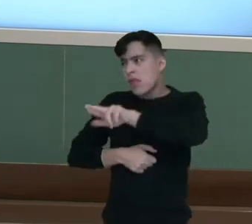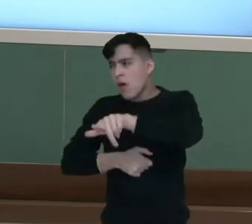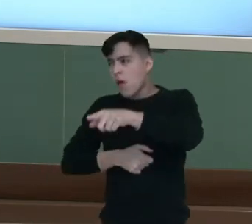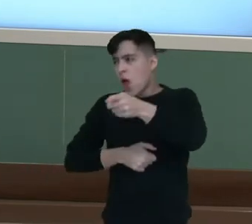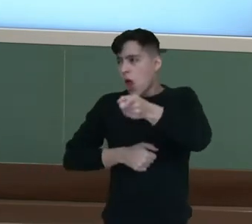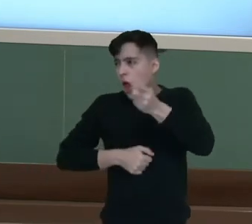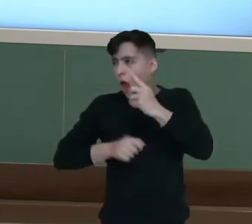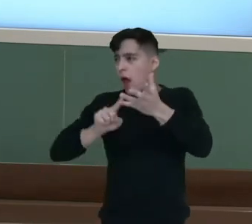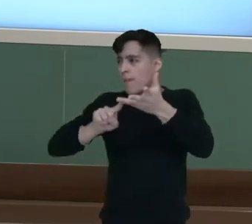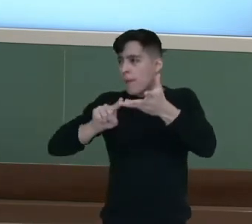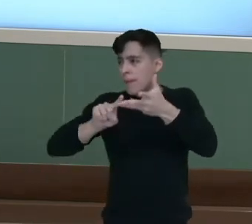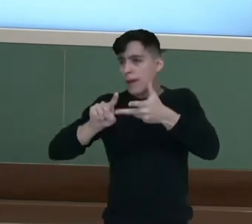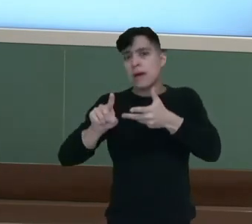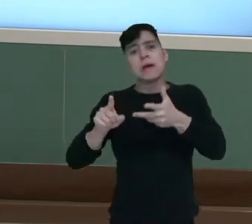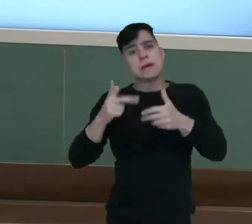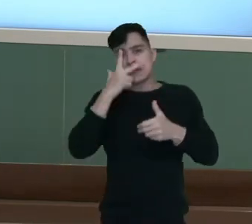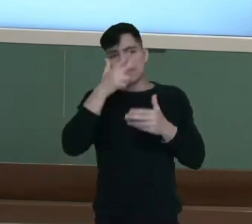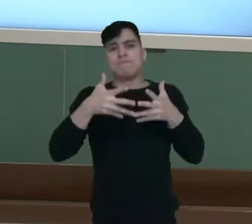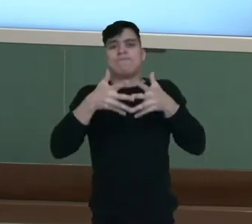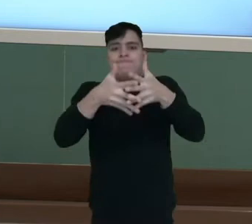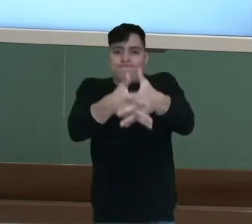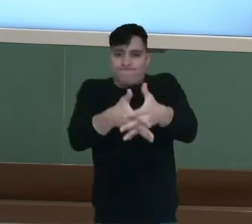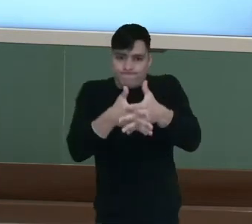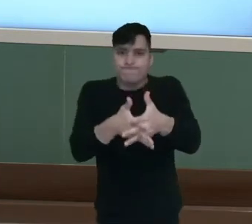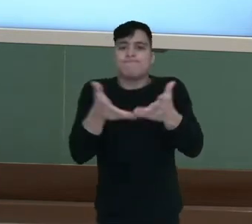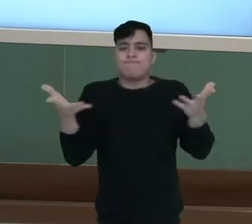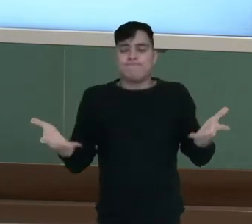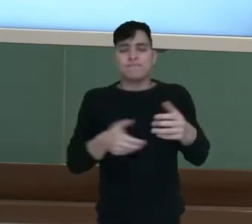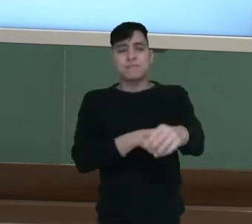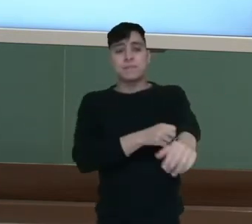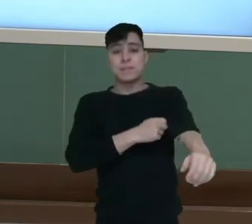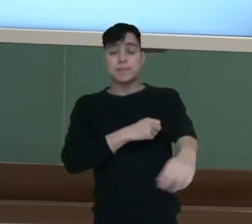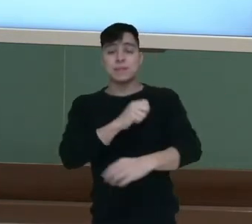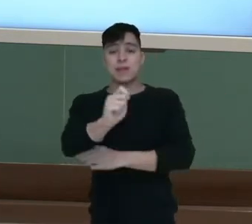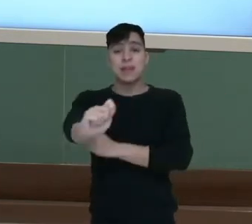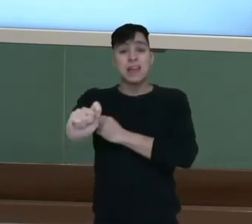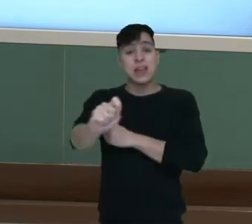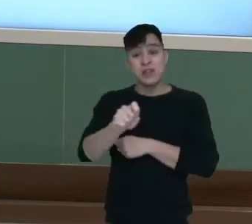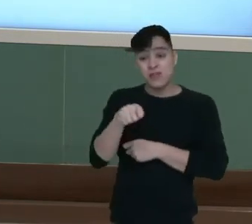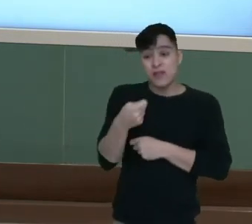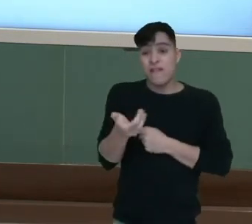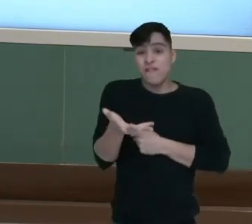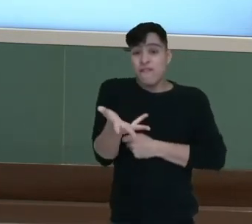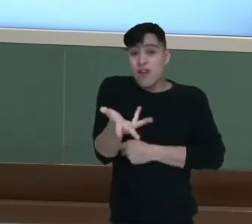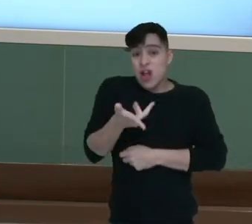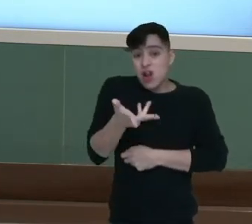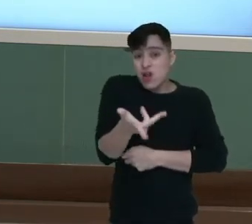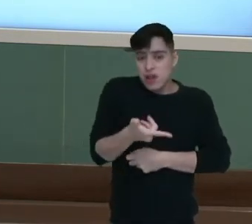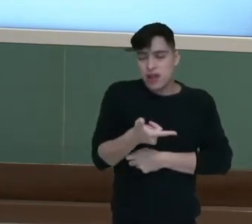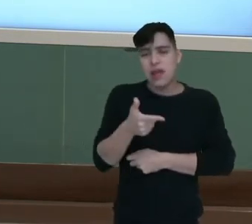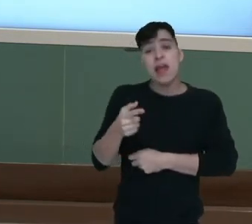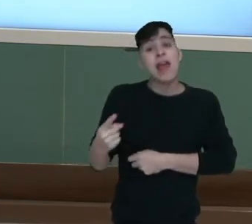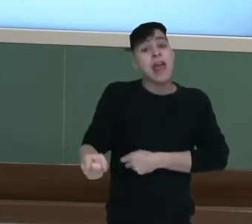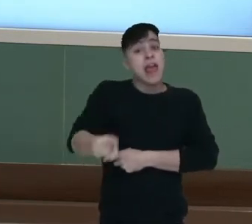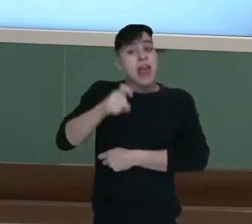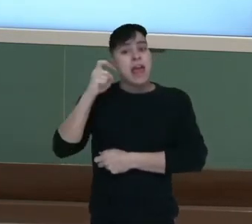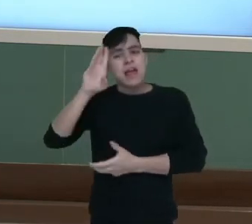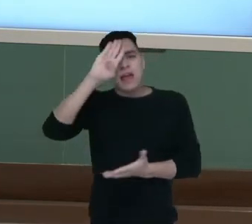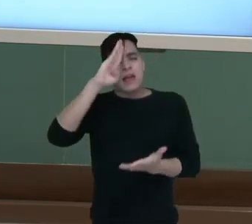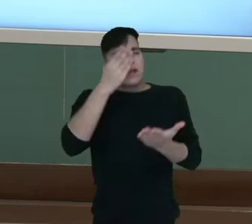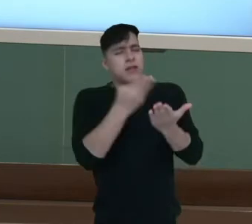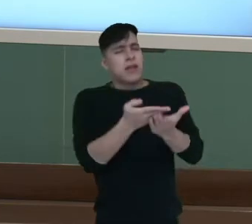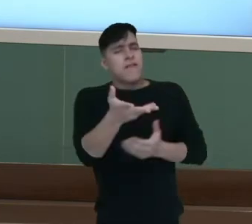certo? Então, e tem outra, né? Falando sobre a questão da velocidade. Acreditava-se que a velocidade era uma